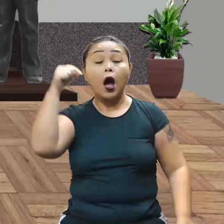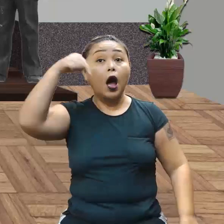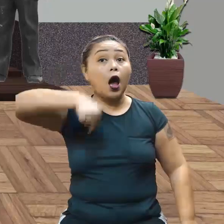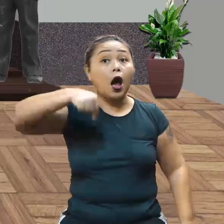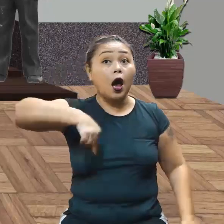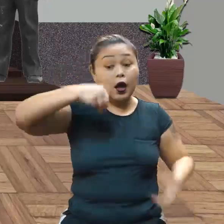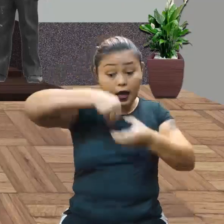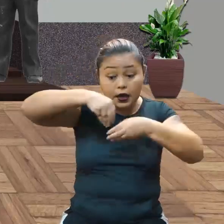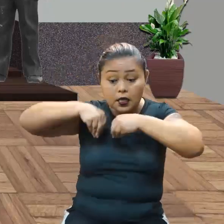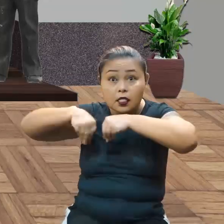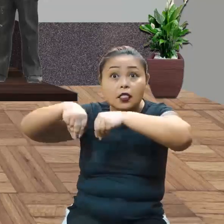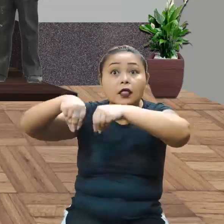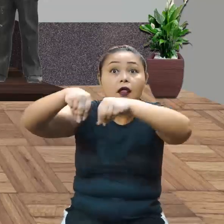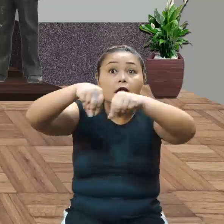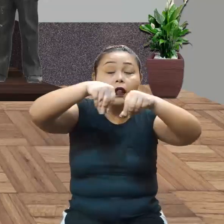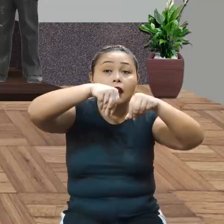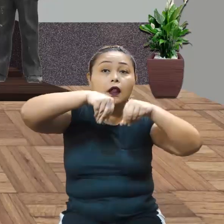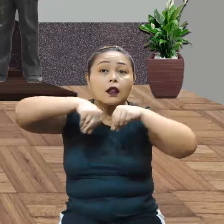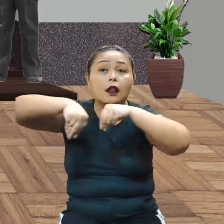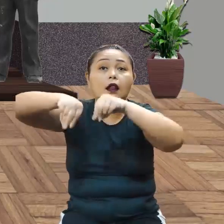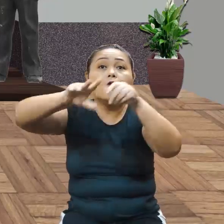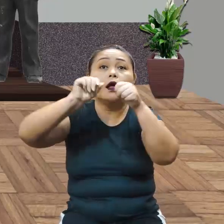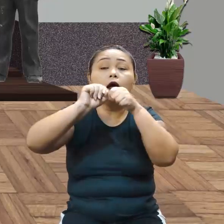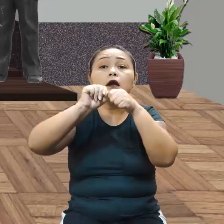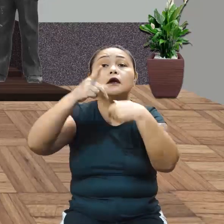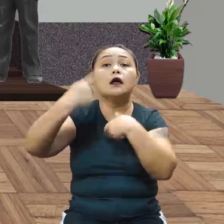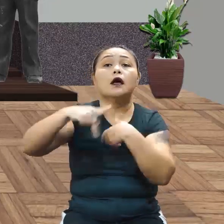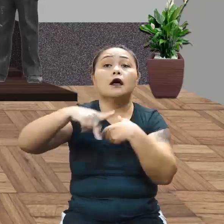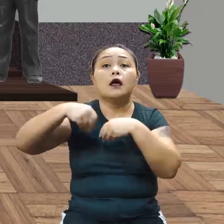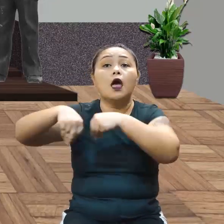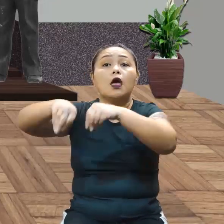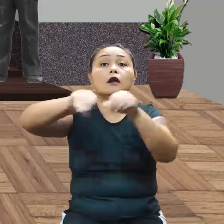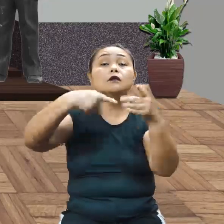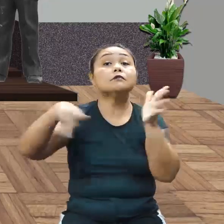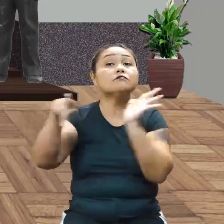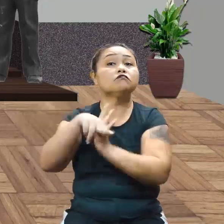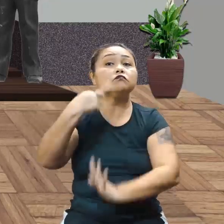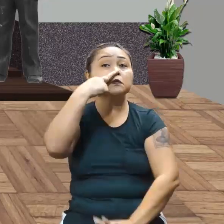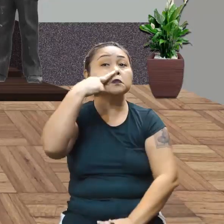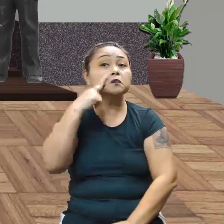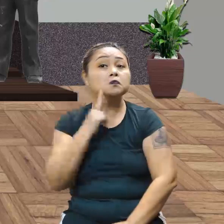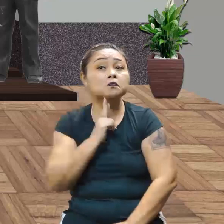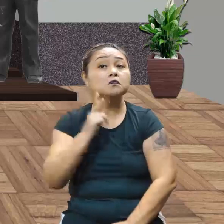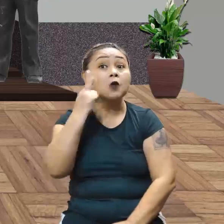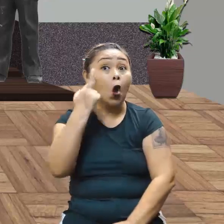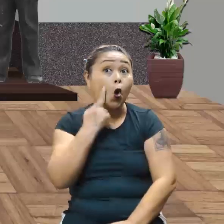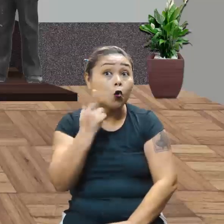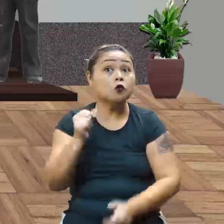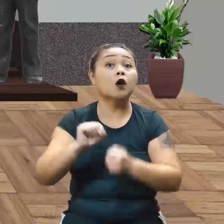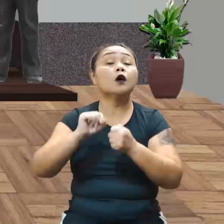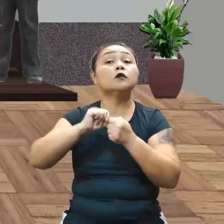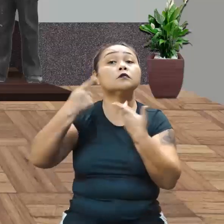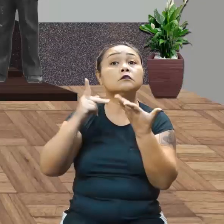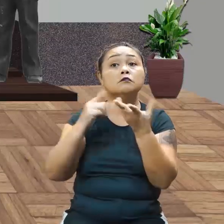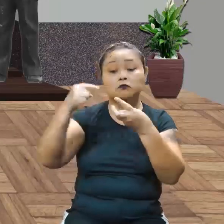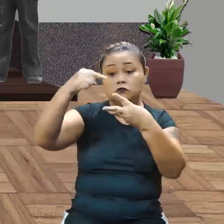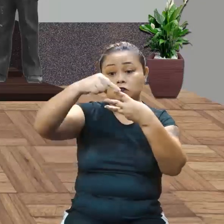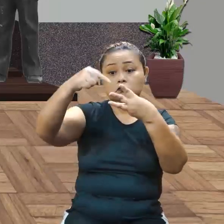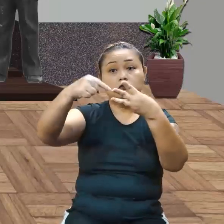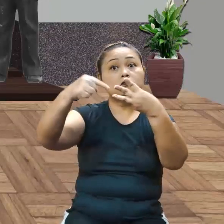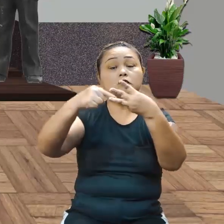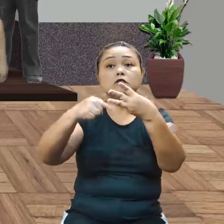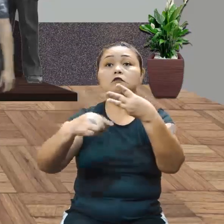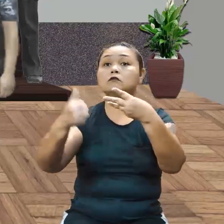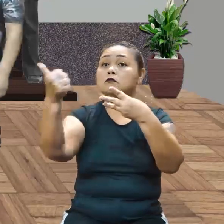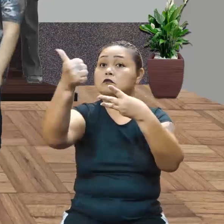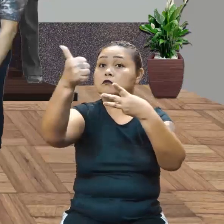em terras, que Roquete Pinto vai chamar de terras de Rondônia, essa expedição de Rondon, ela é dividida em 3 etapas.